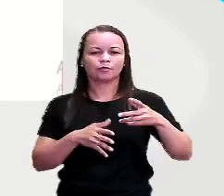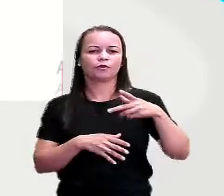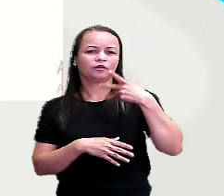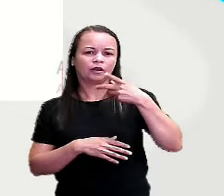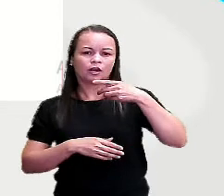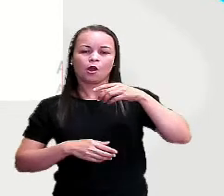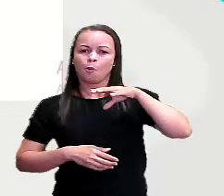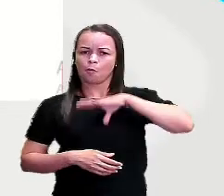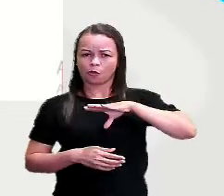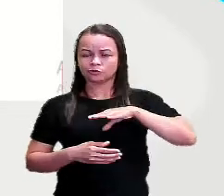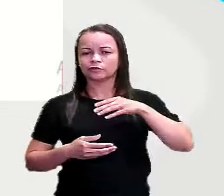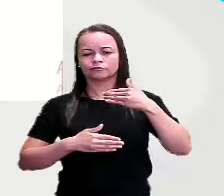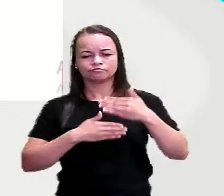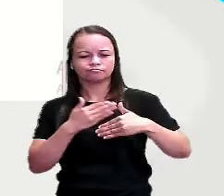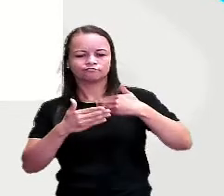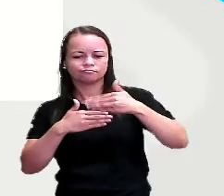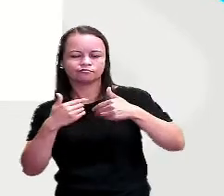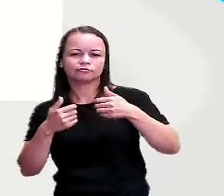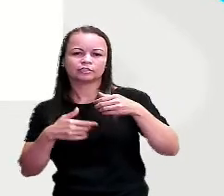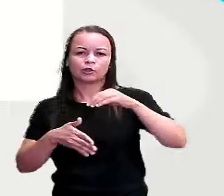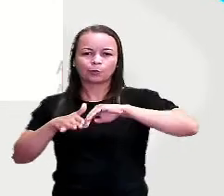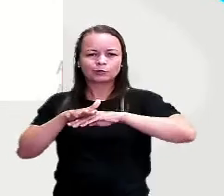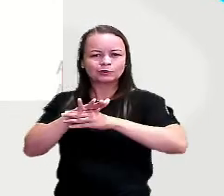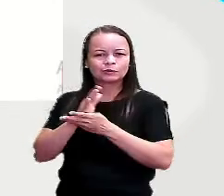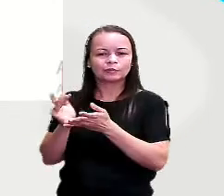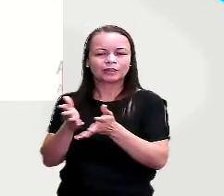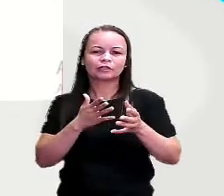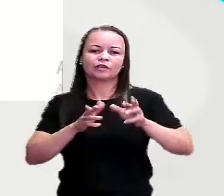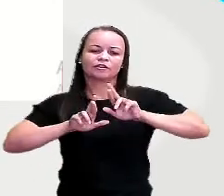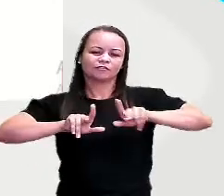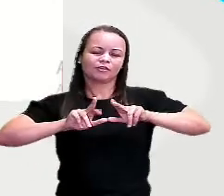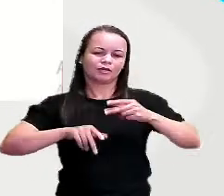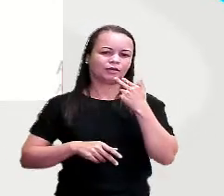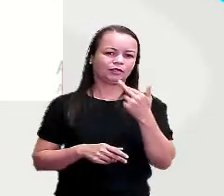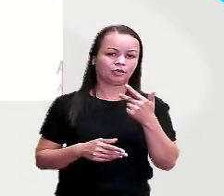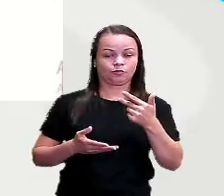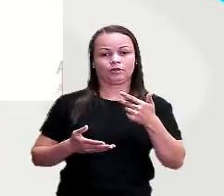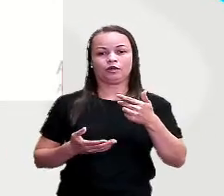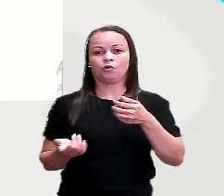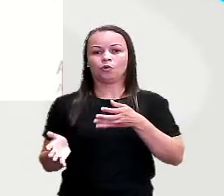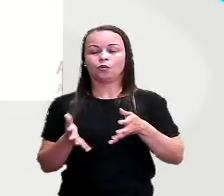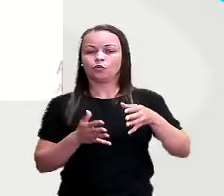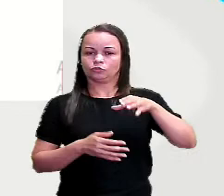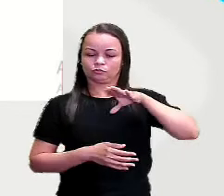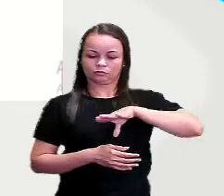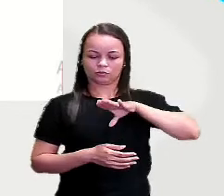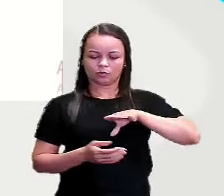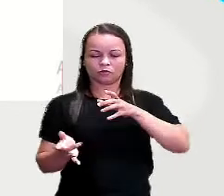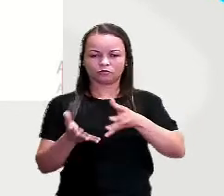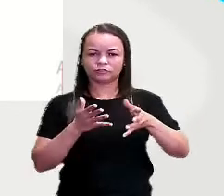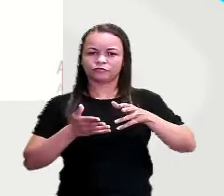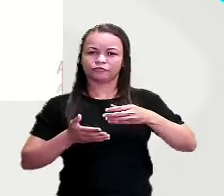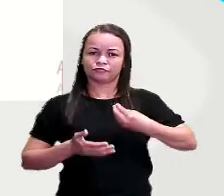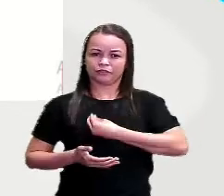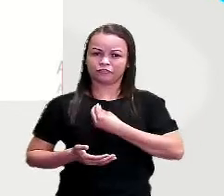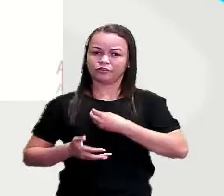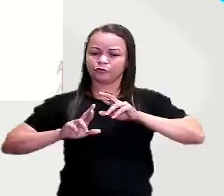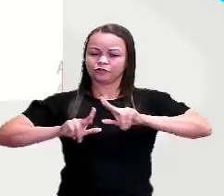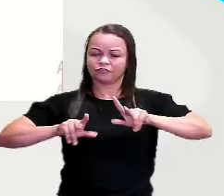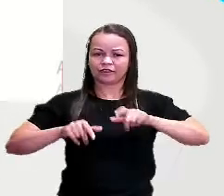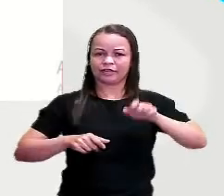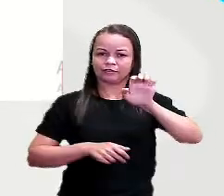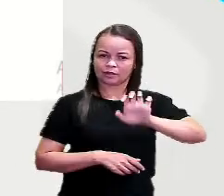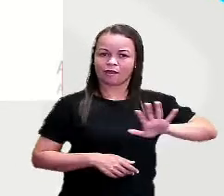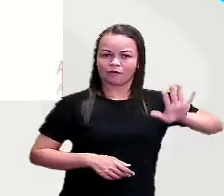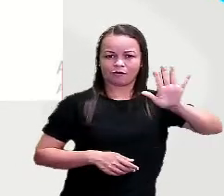e colonos. Além da diferença de língua, os povos indígenas do território brasileiro viviam de modo muito diferente dos europeus.